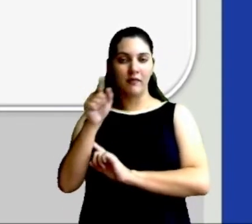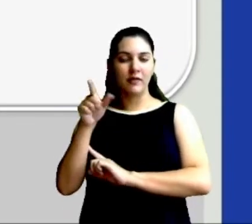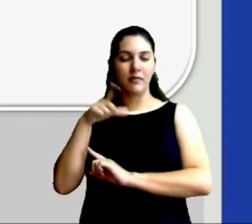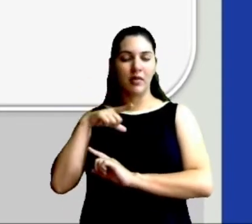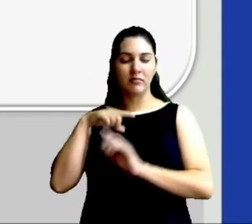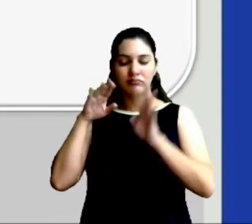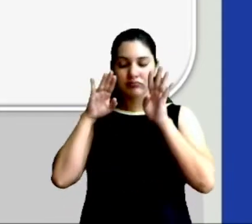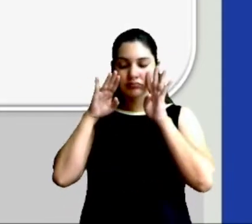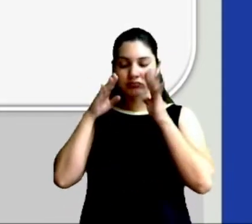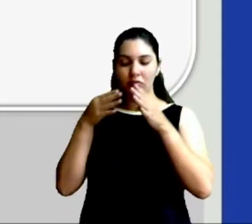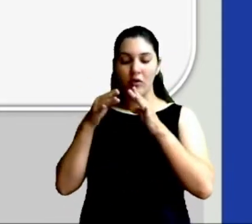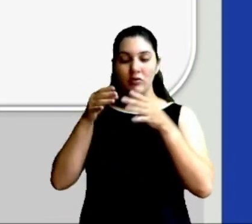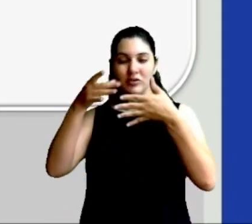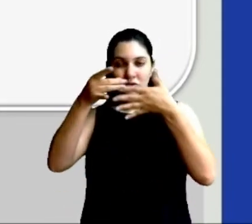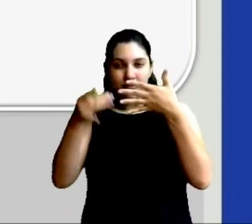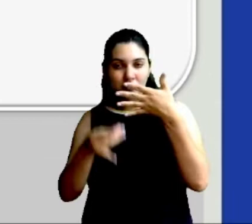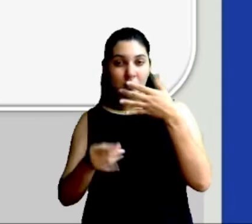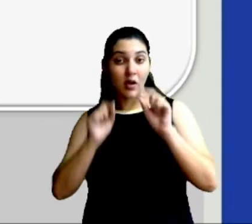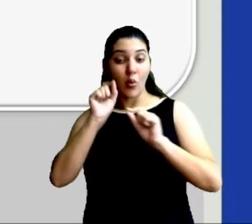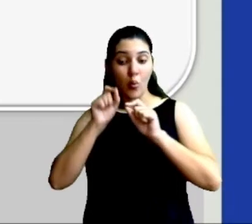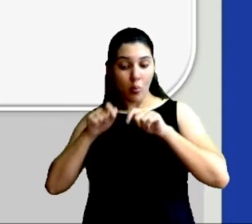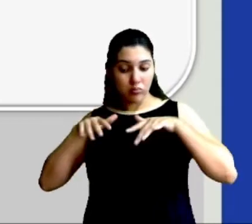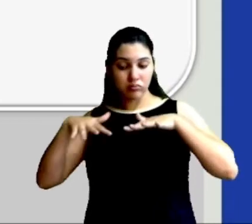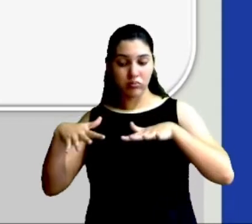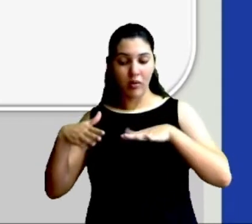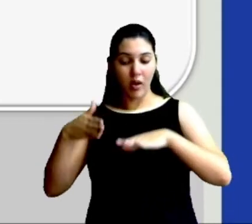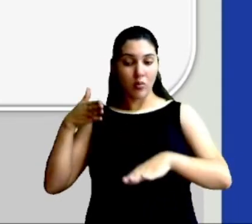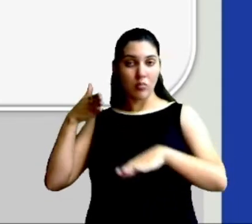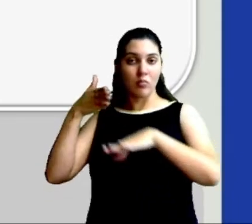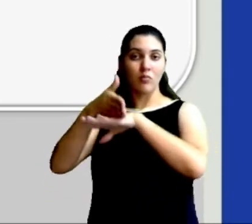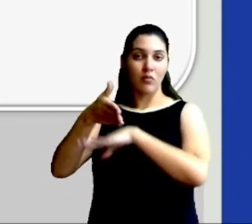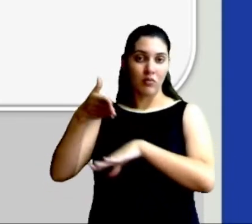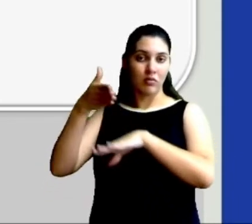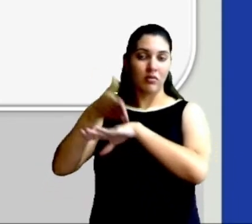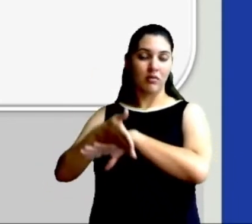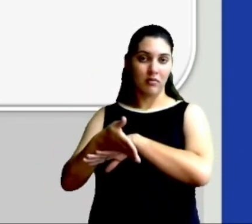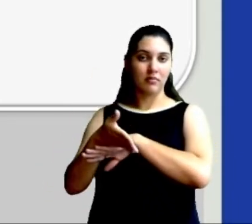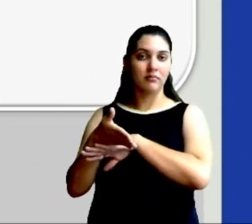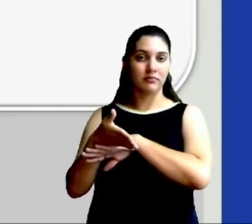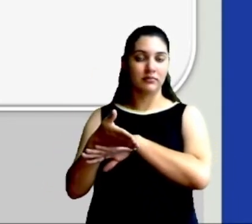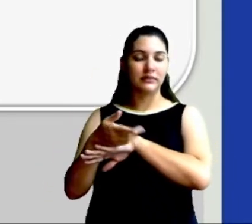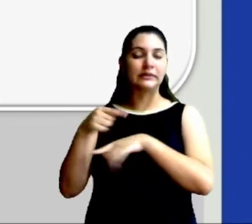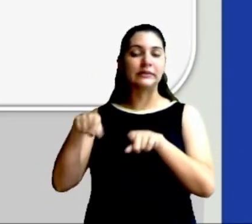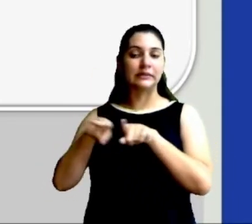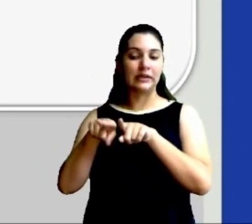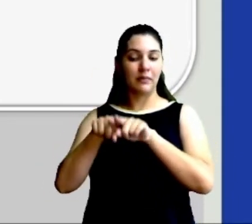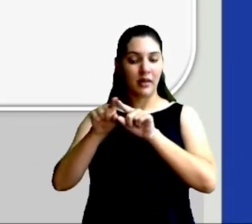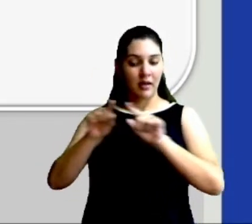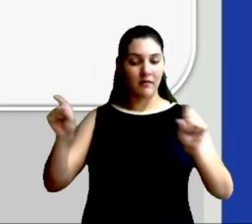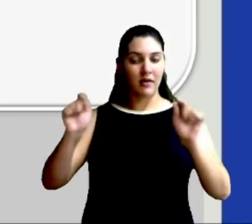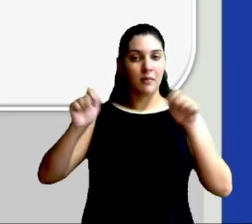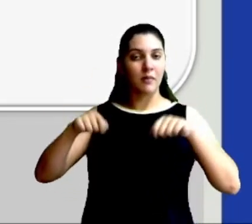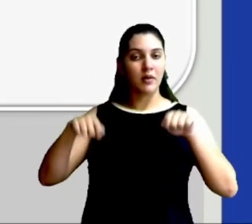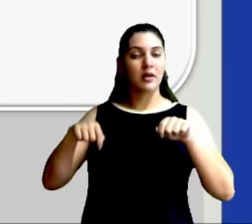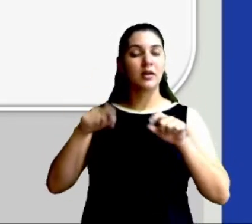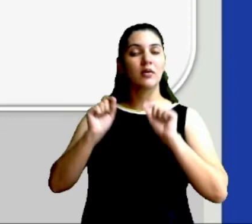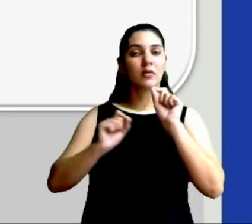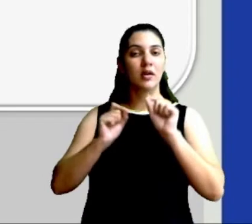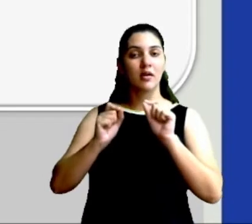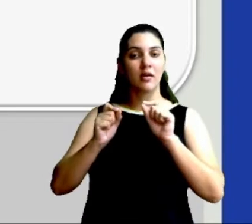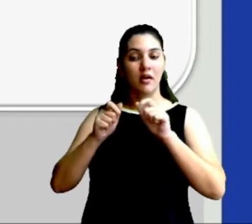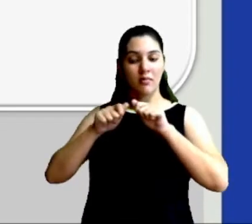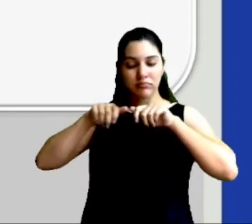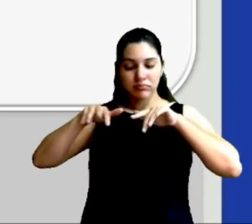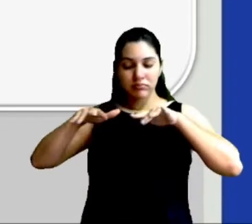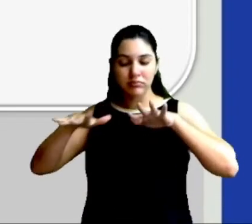tom aí para especificar a multidão, ultrapassou o limite. Também essa frase poderia ficar: a